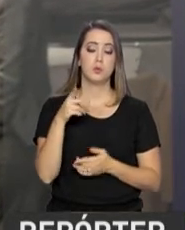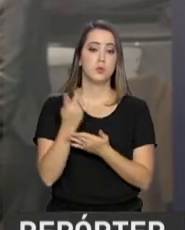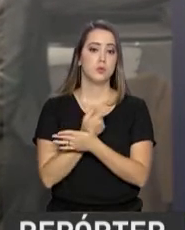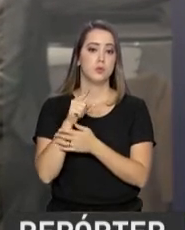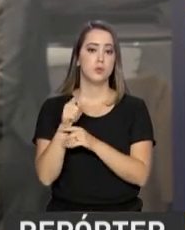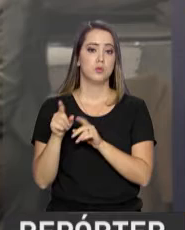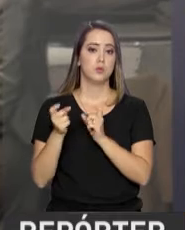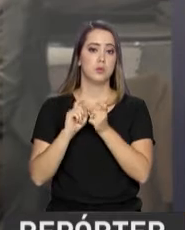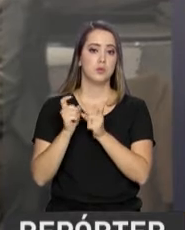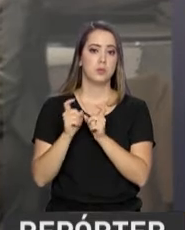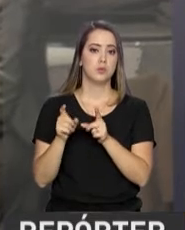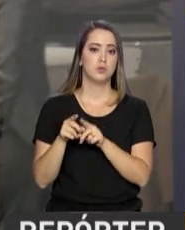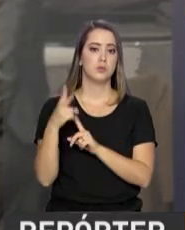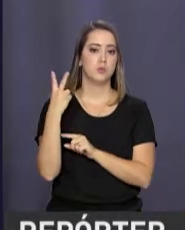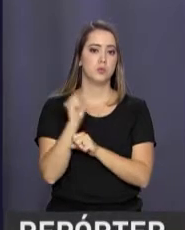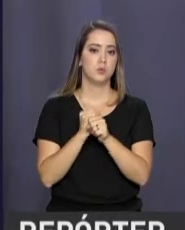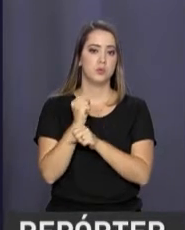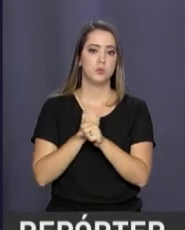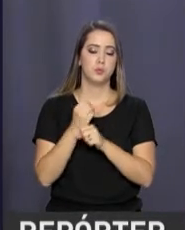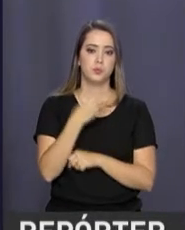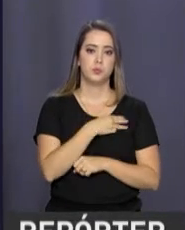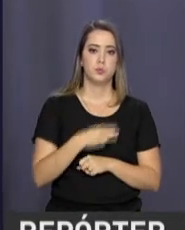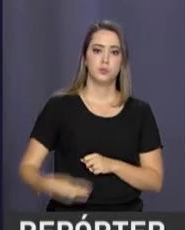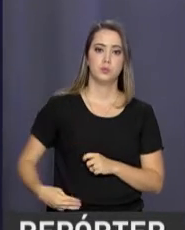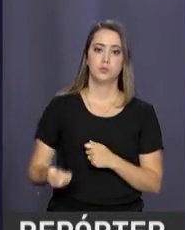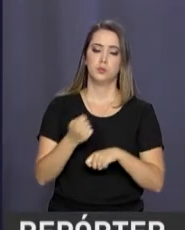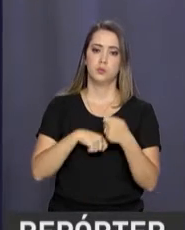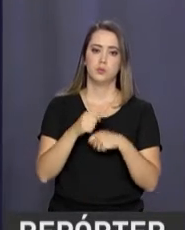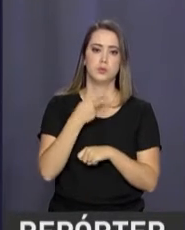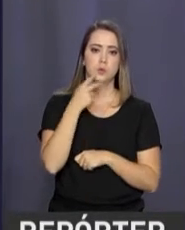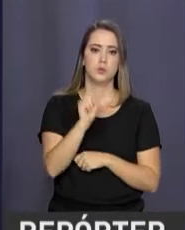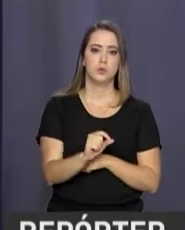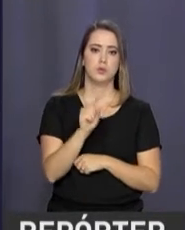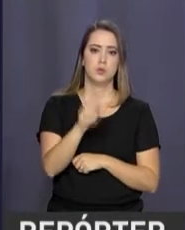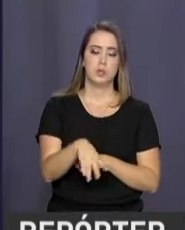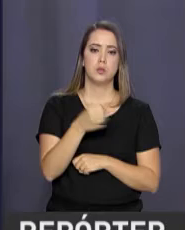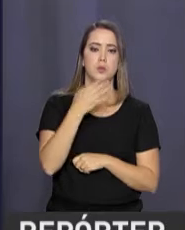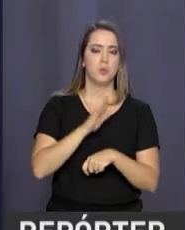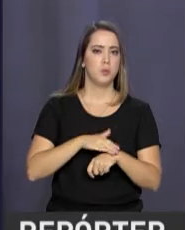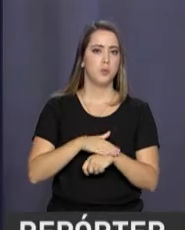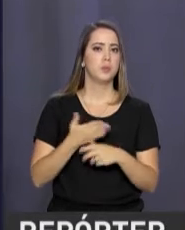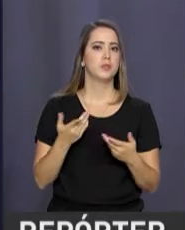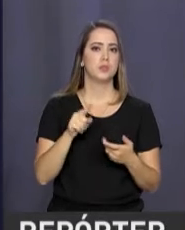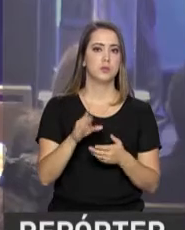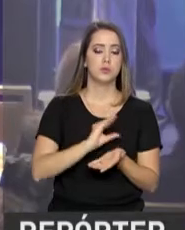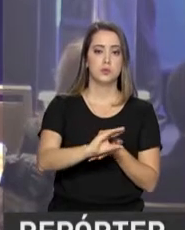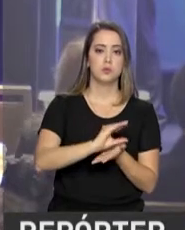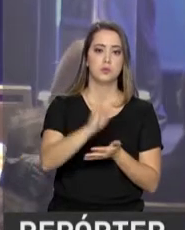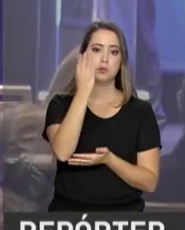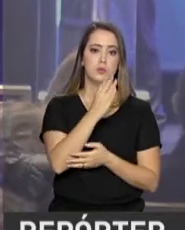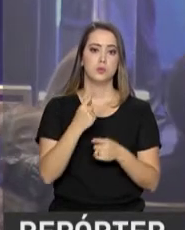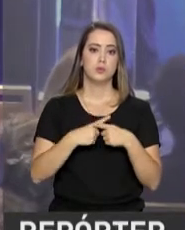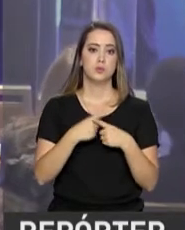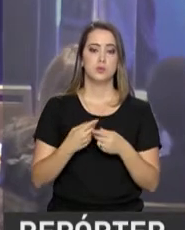essa administração nos últimos dois anos. O ministro da Fazenda, Henrique Meirelles, afirmou que esta é uma boa fase para investir no Brasil, já que há